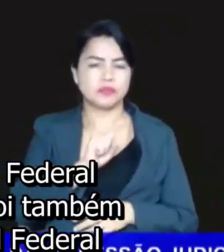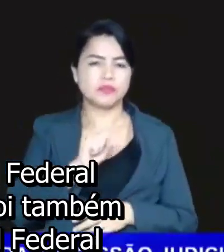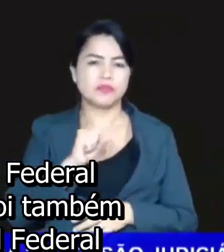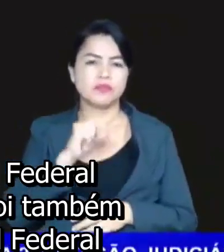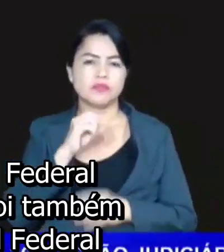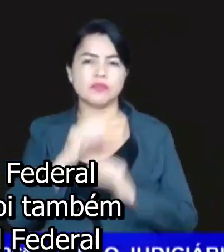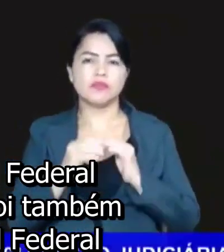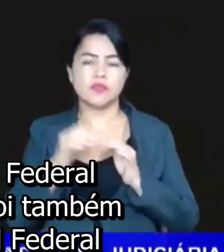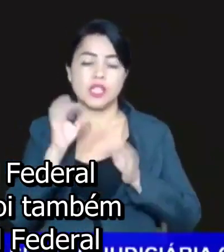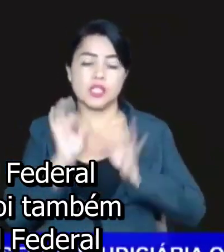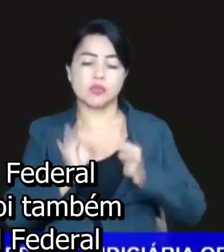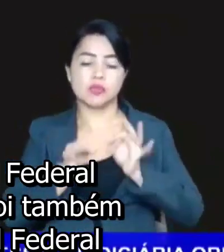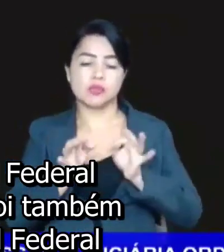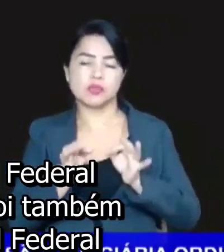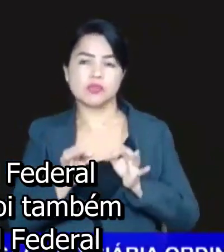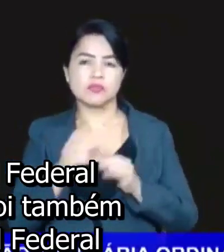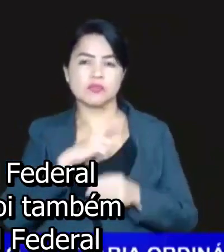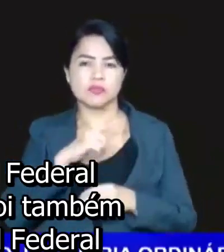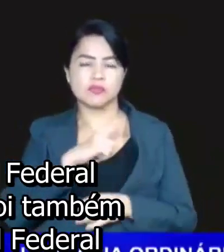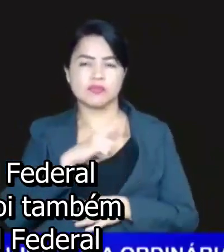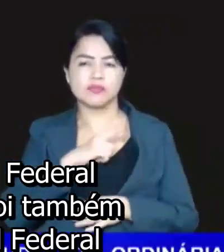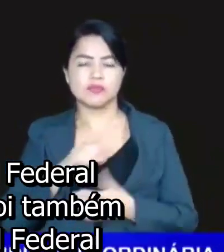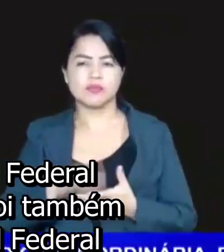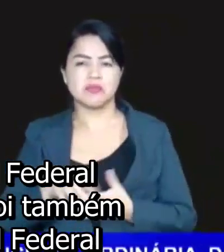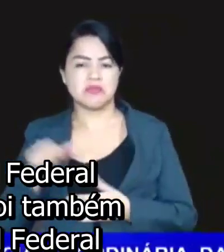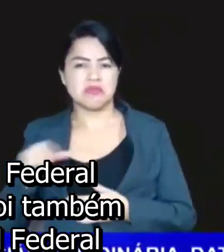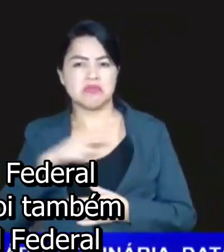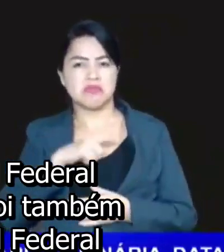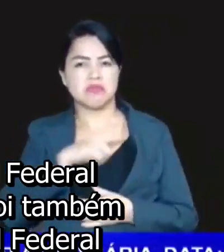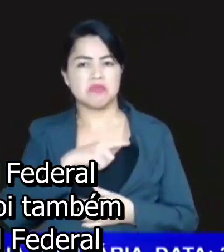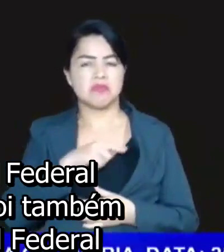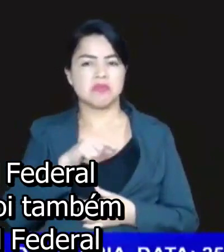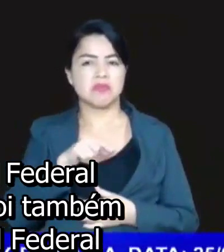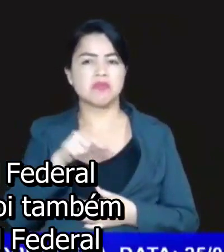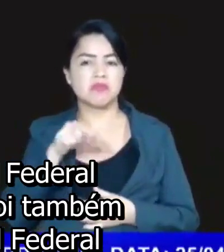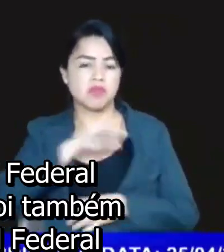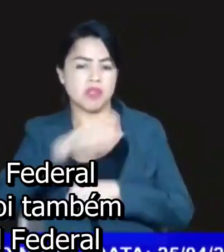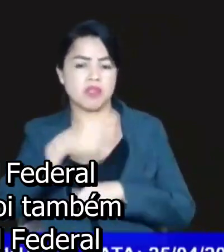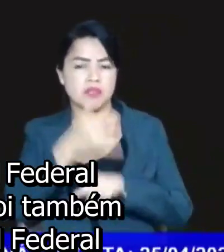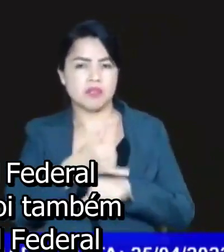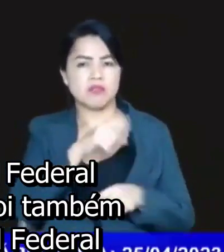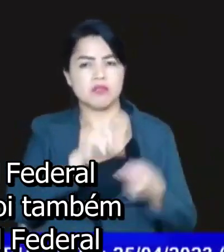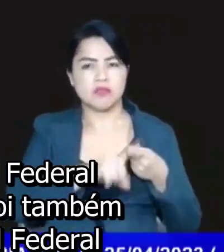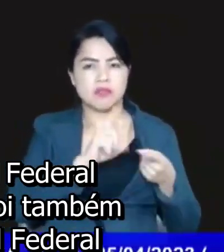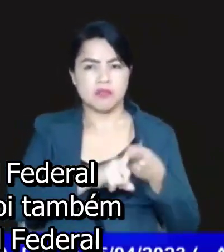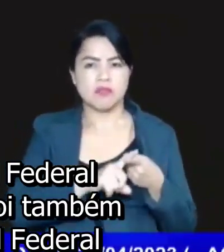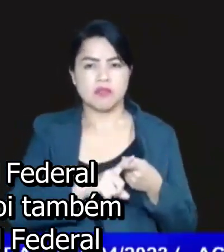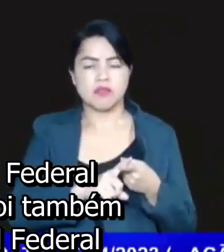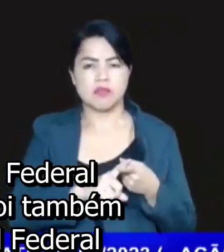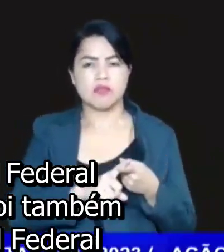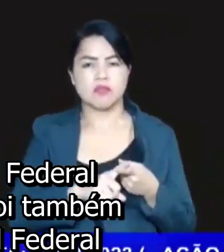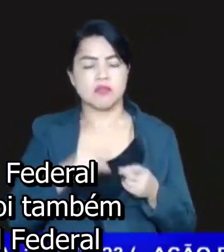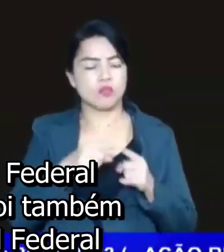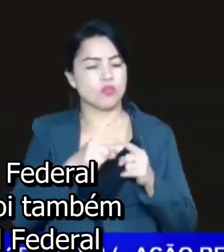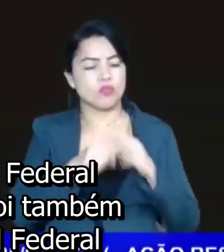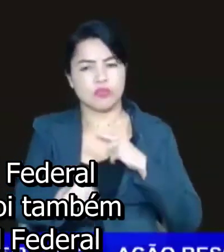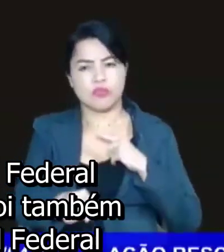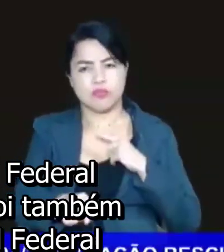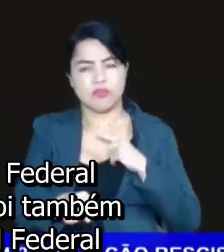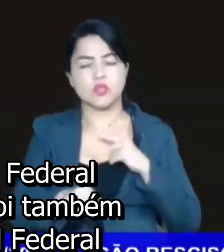uma DPF, a ação essa, a DPF essa, que foi também